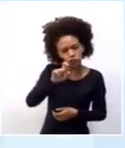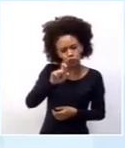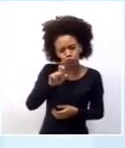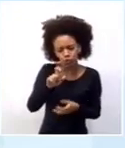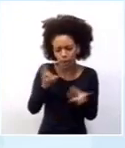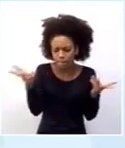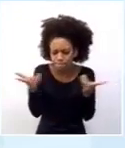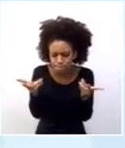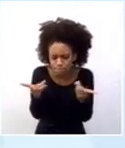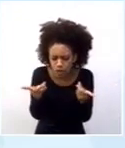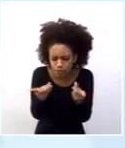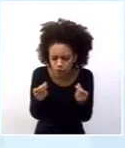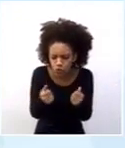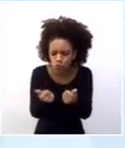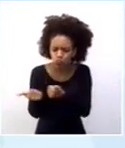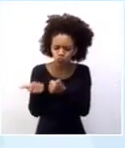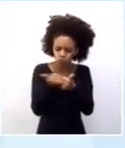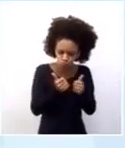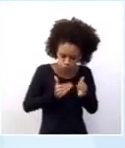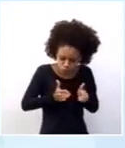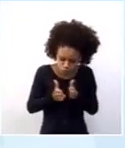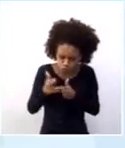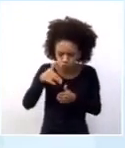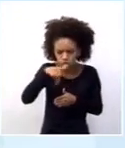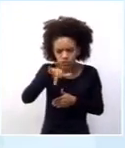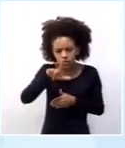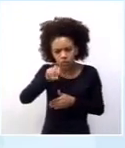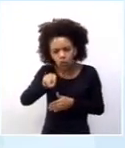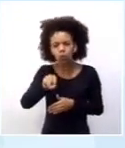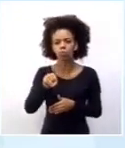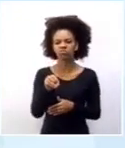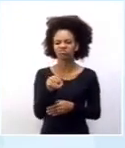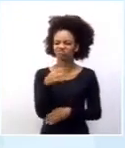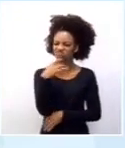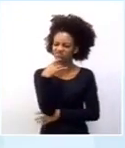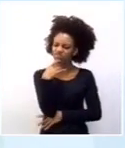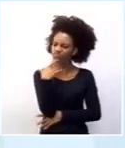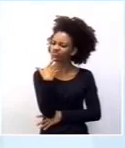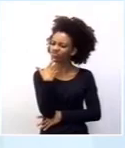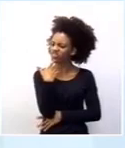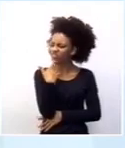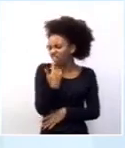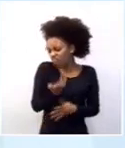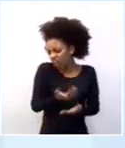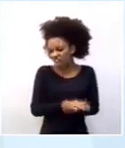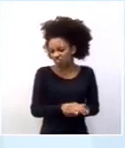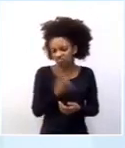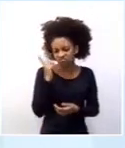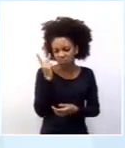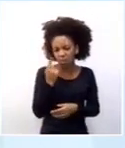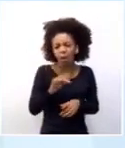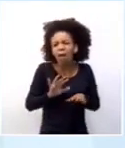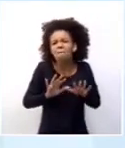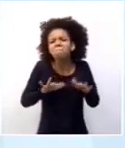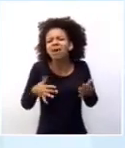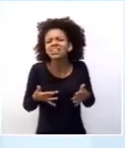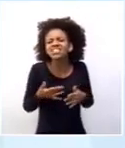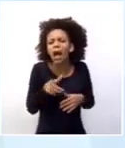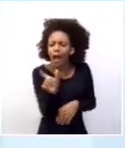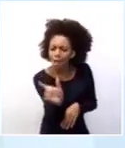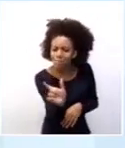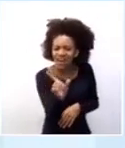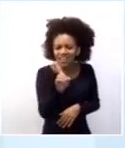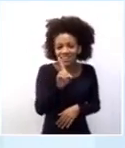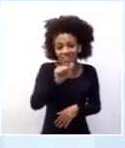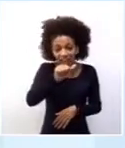Nilo. Por mais que seja um clichê, é uma frase ótima para a gente começar a entender o Egito. O que é dádiva, pessoal? Dádiva